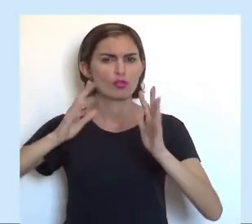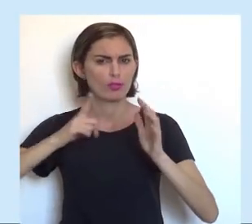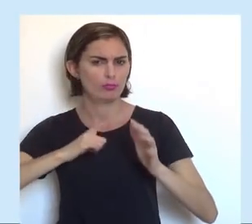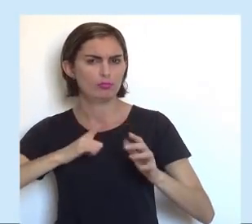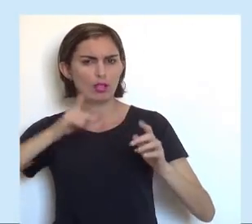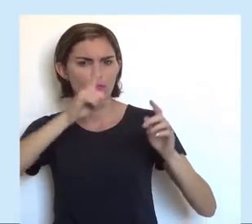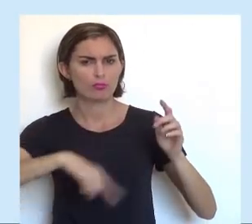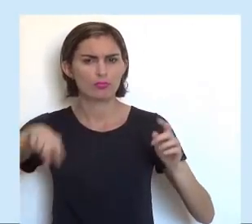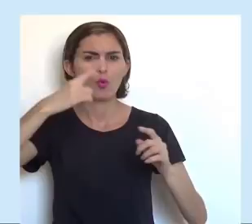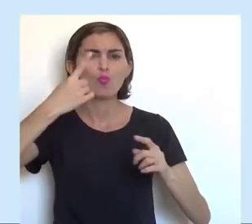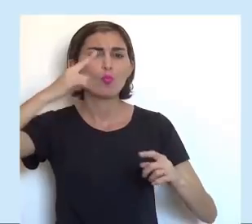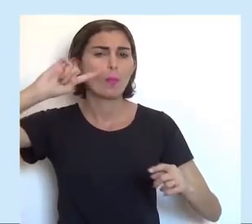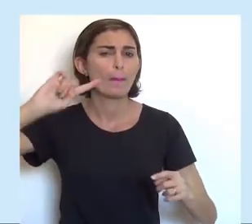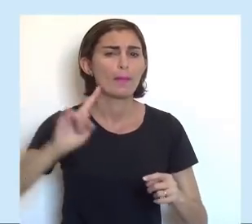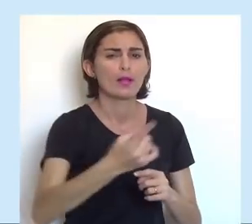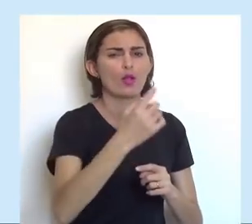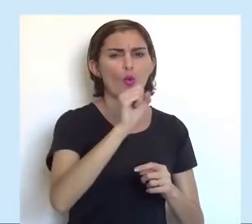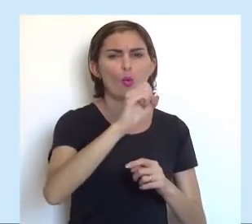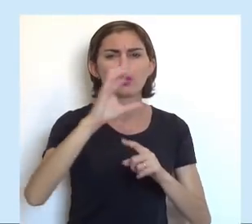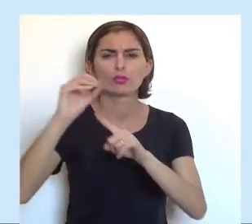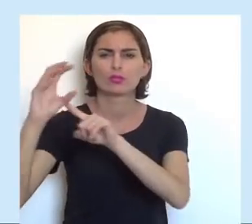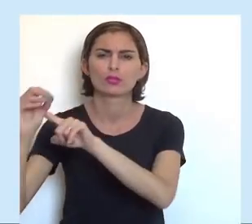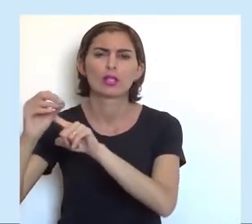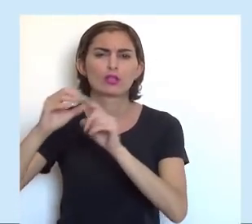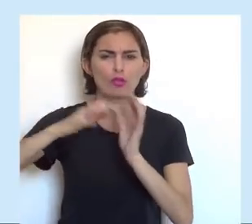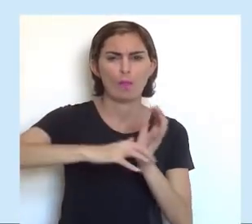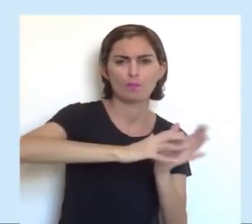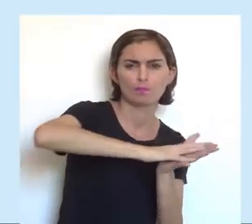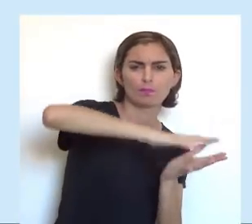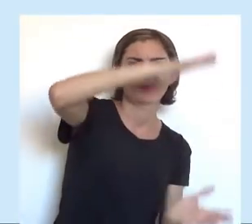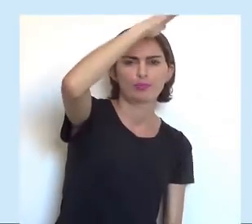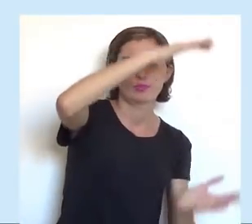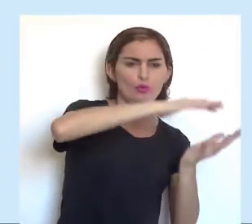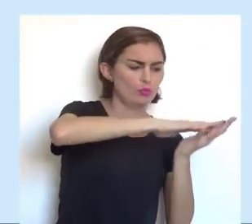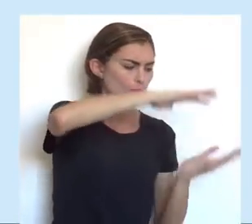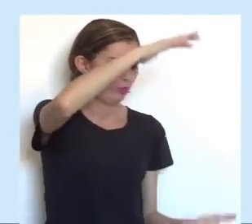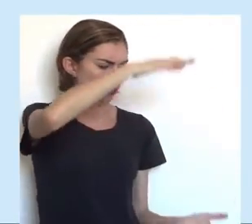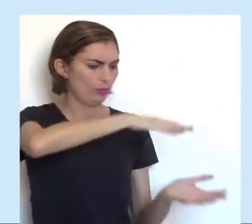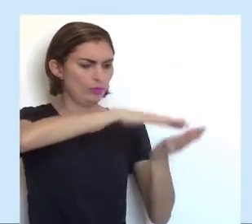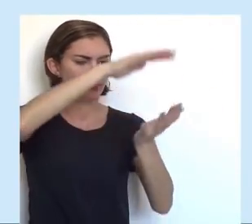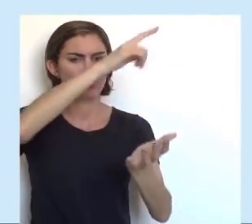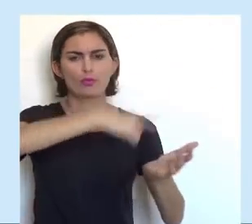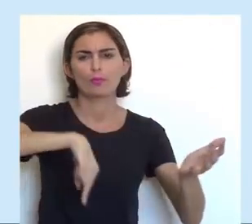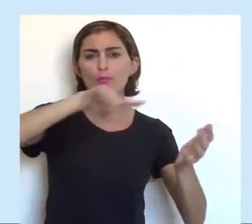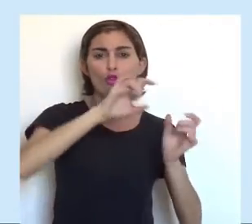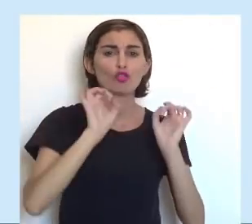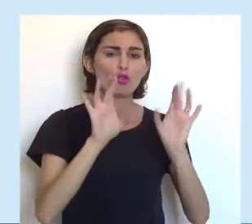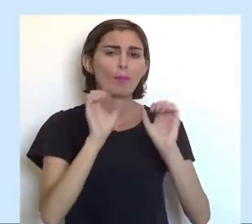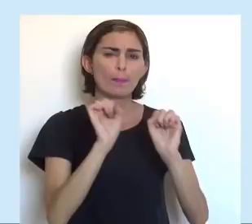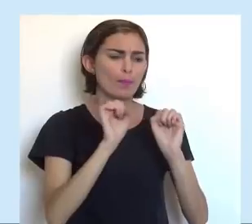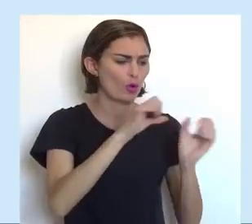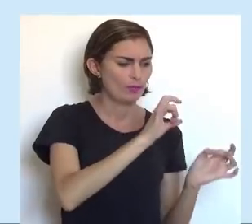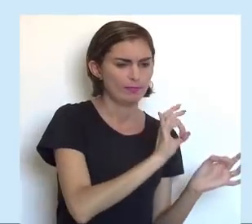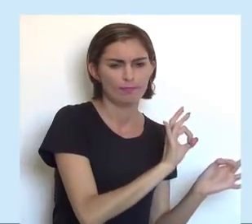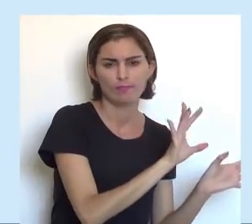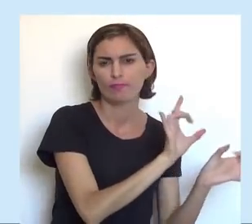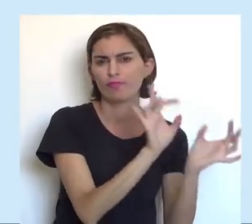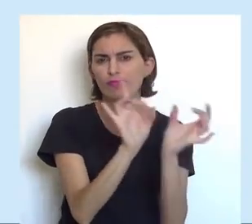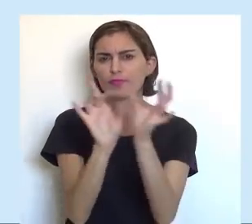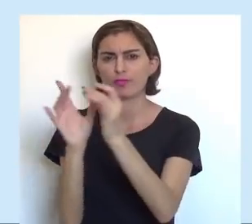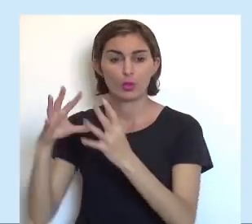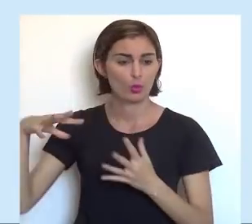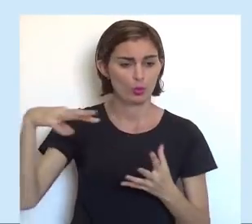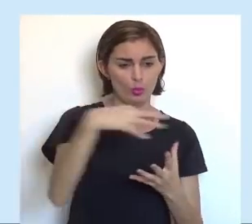tem um estoque de 1 milhão e 800 toneladas de pneu no estoque, mas ele só pode dar finalidade a essa